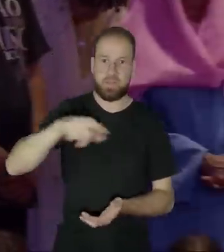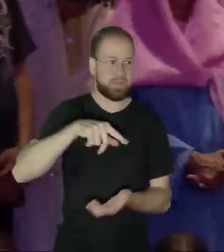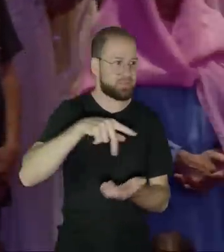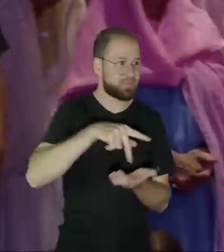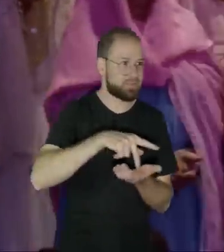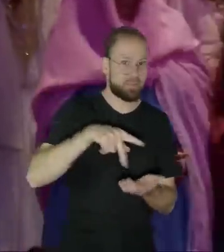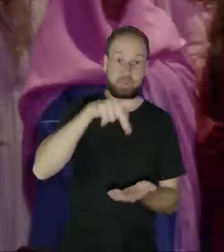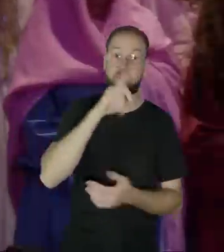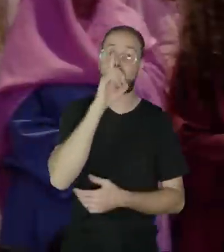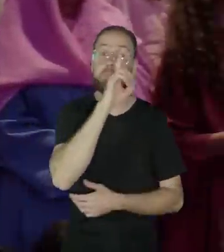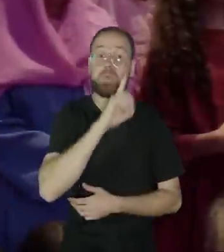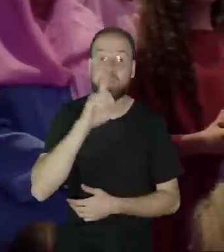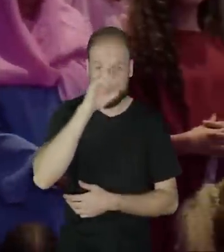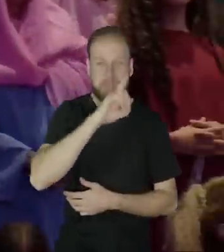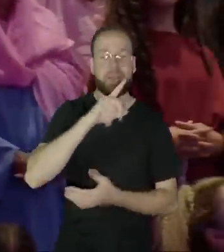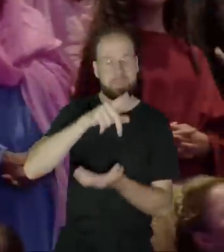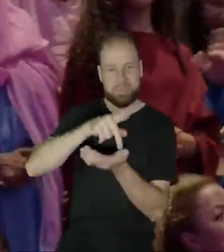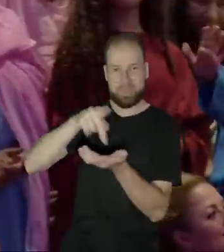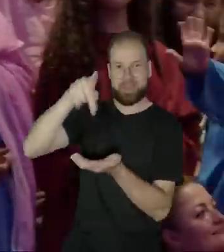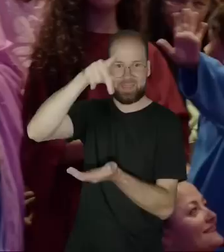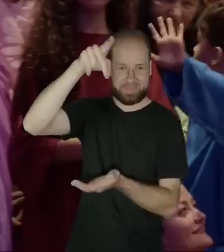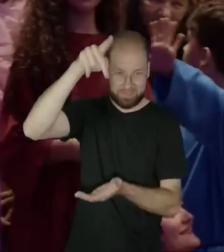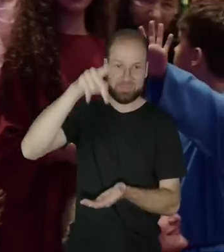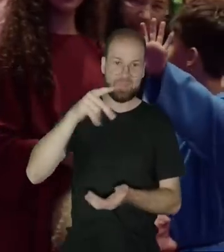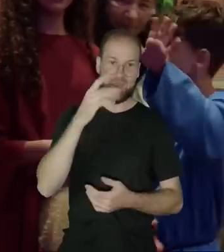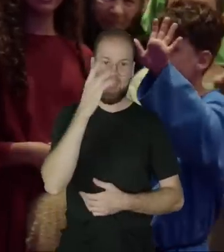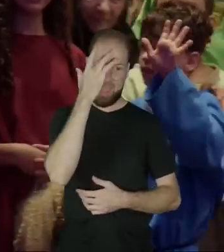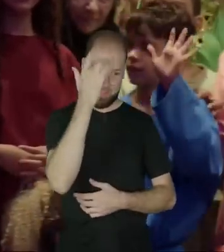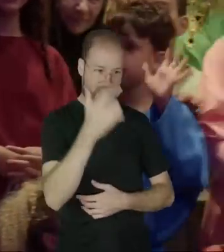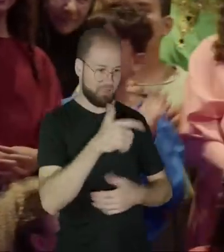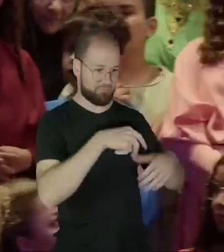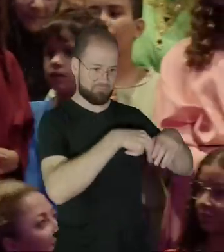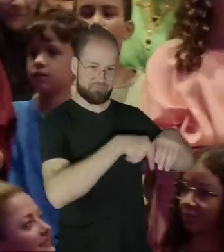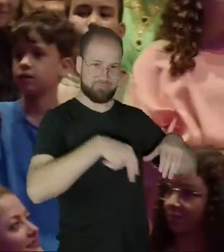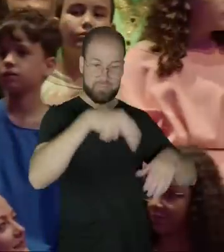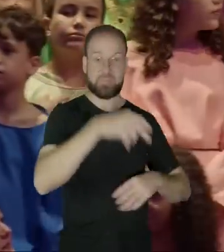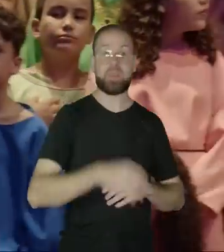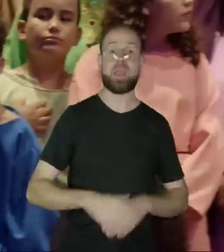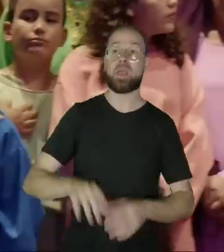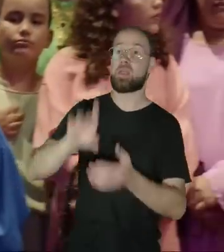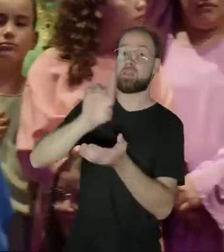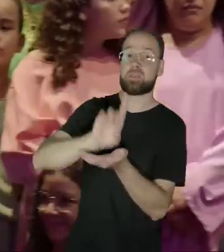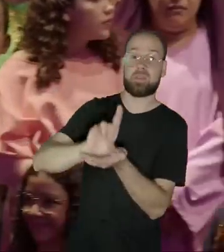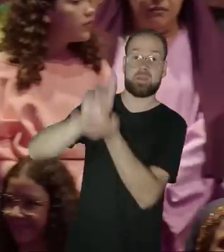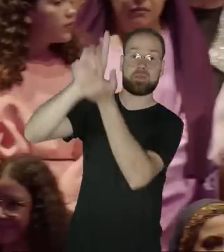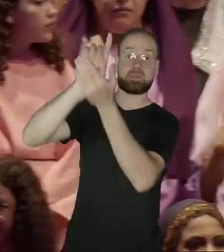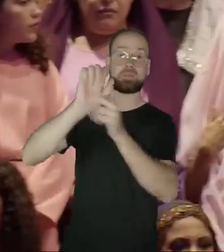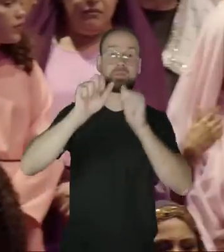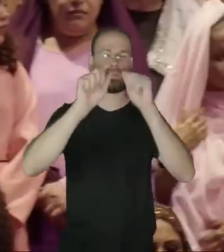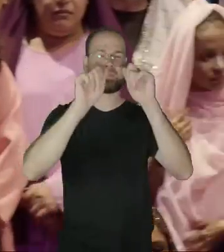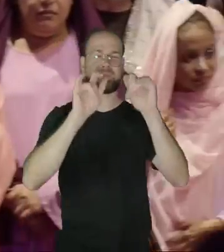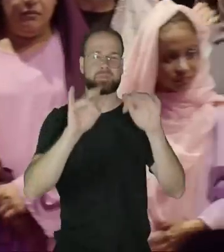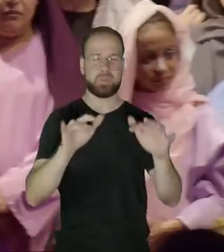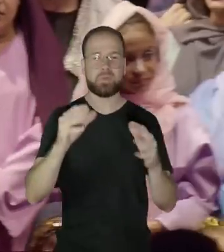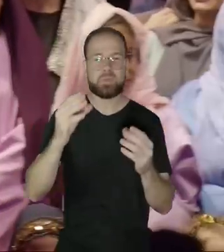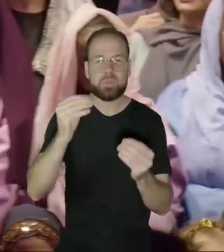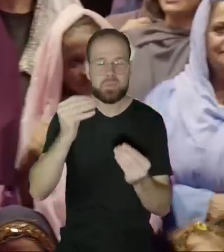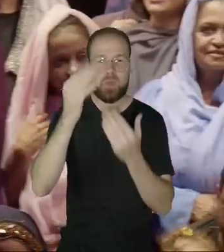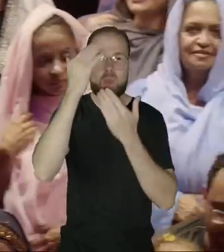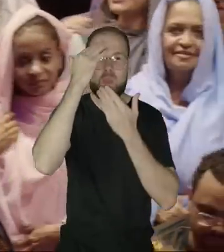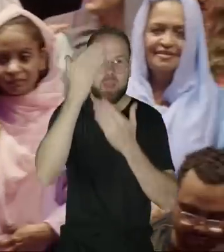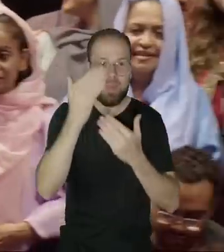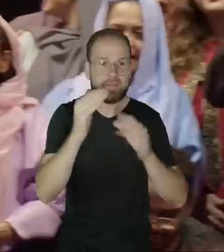aí vamos celebrar essa vida e essa graça que vem de Deus. Deus abençoe, muito obrigado pela